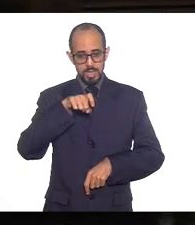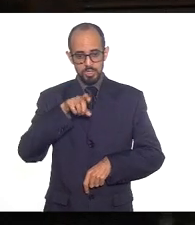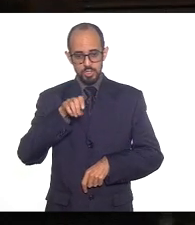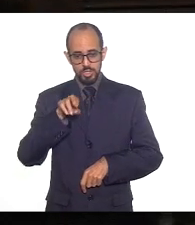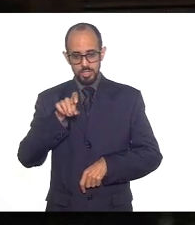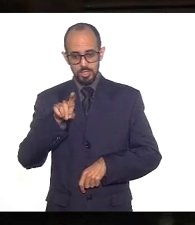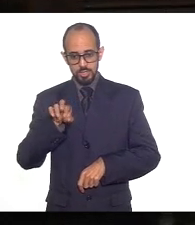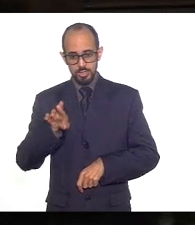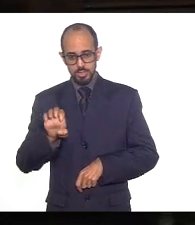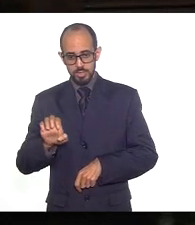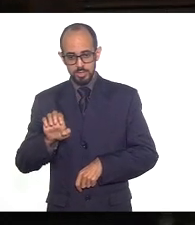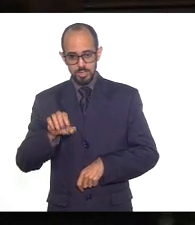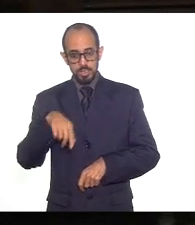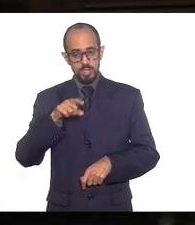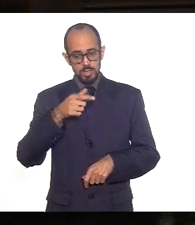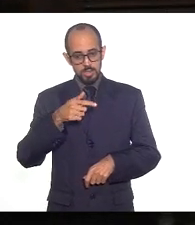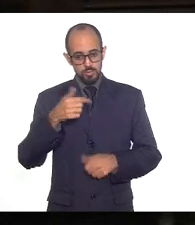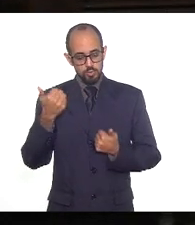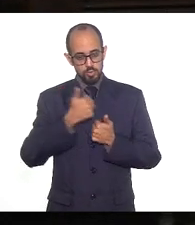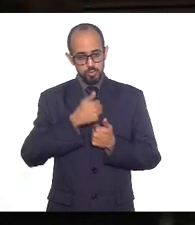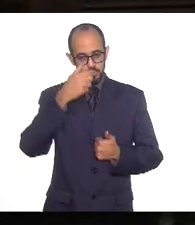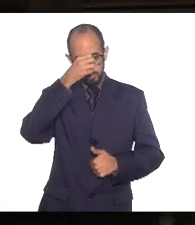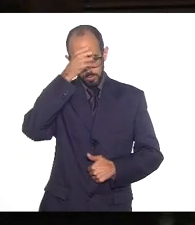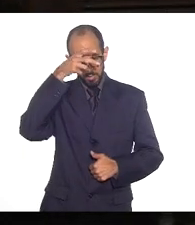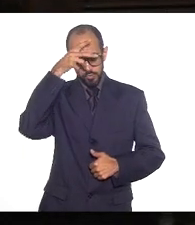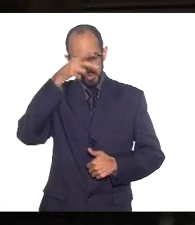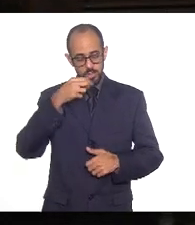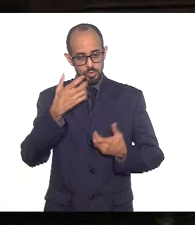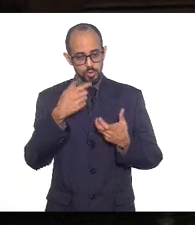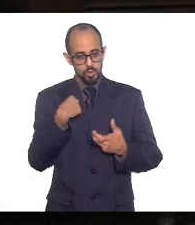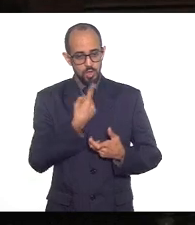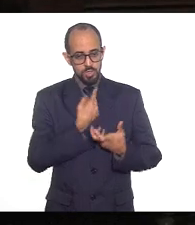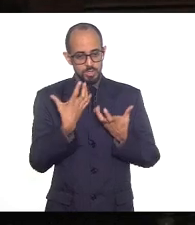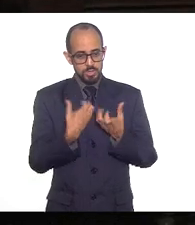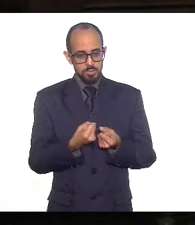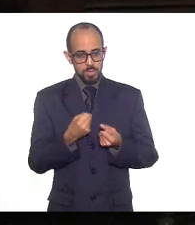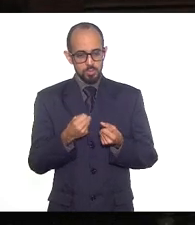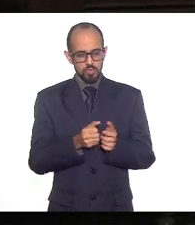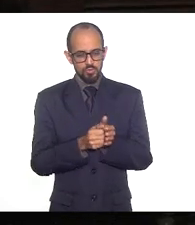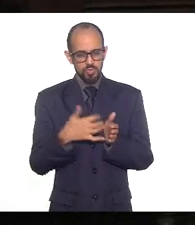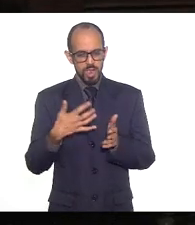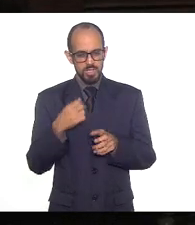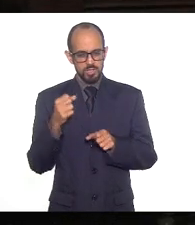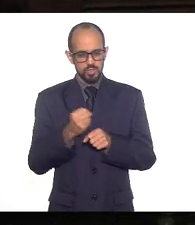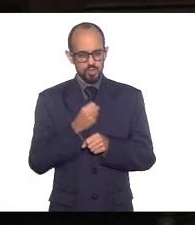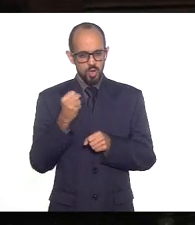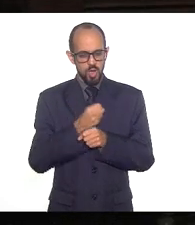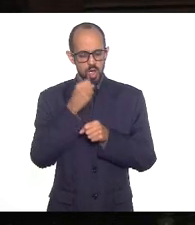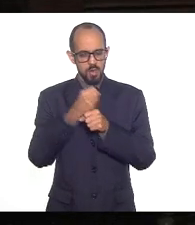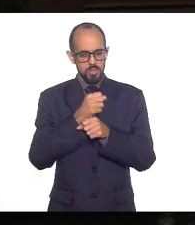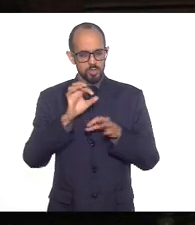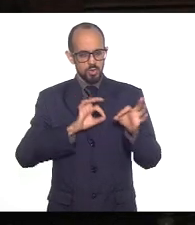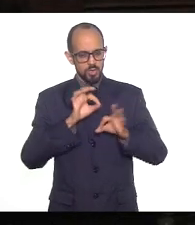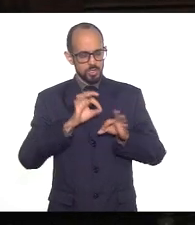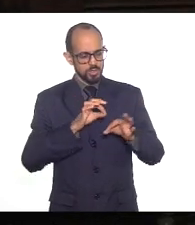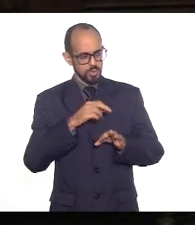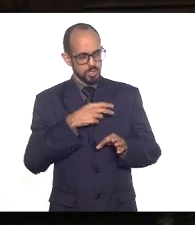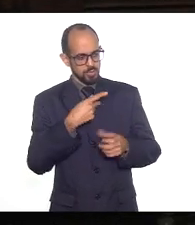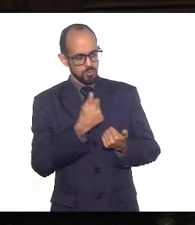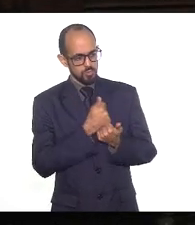de receber diversas obras todas organizadas pelo nosso